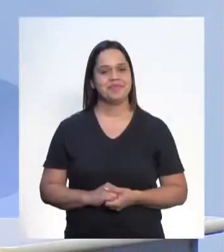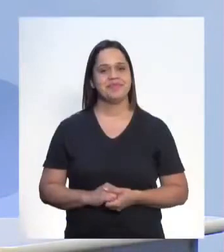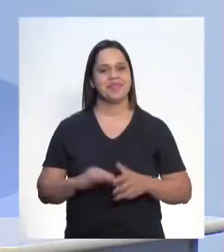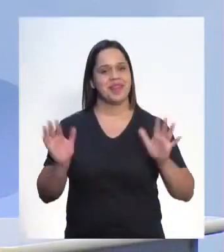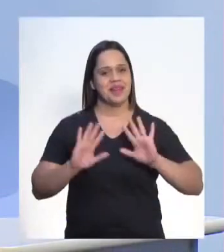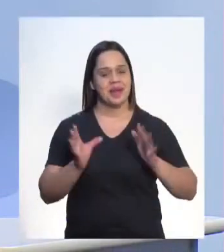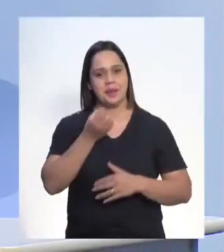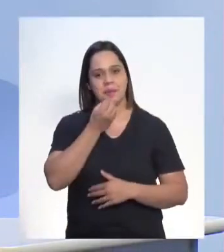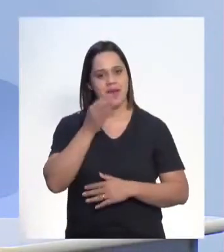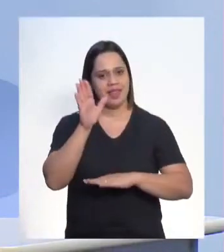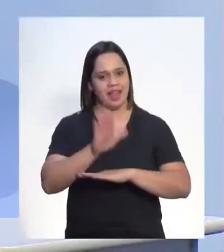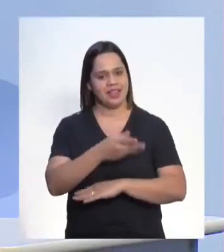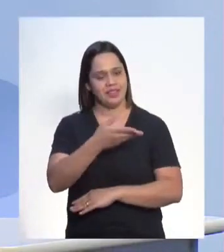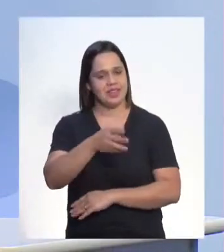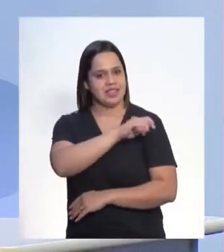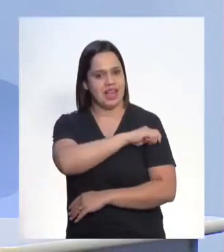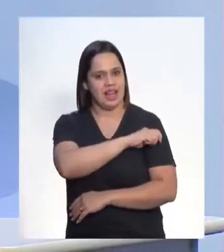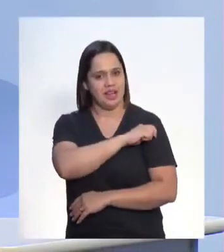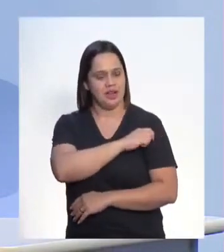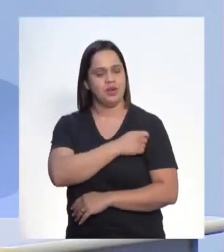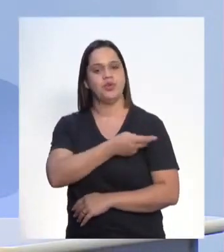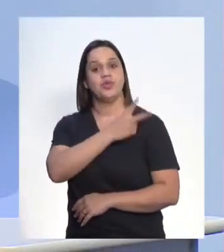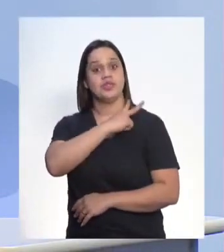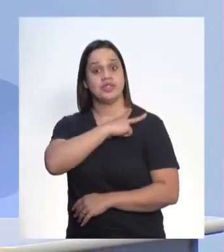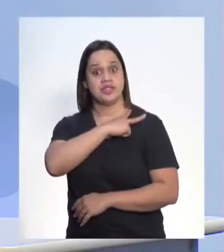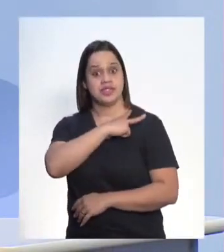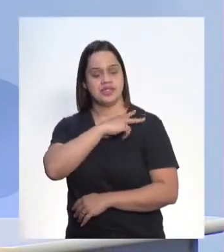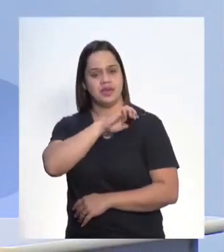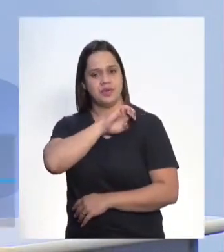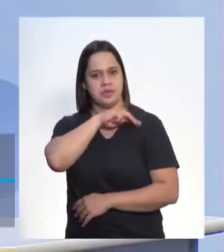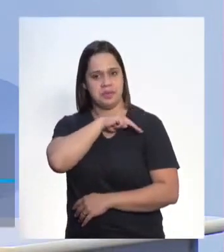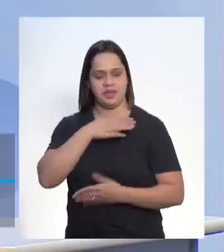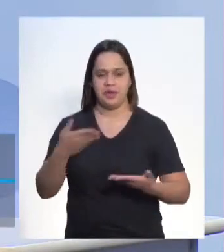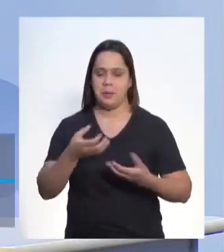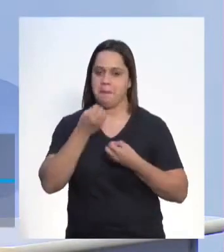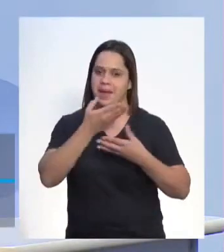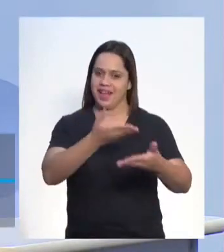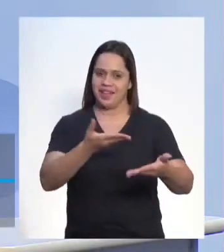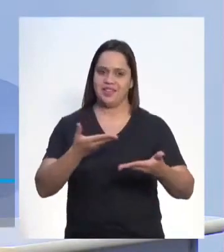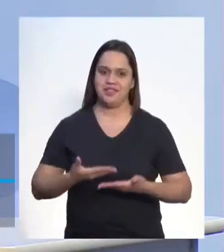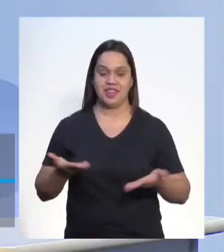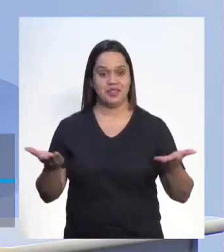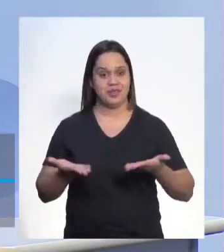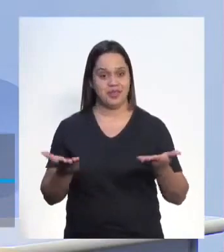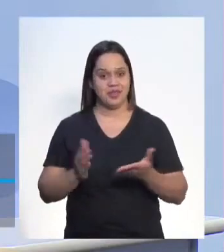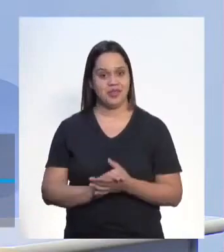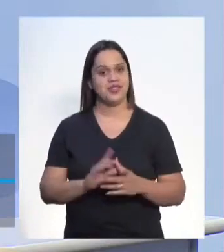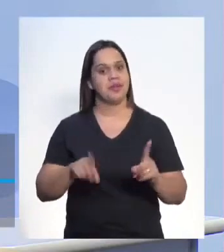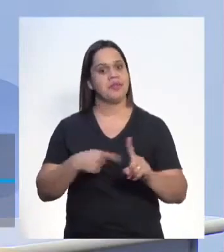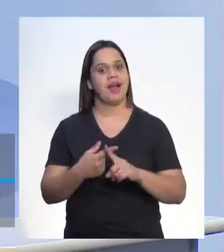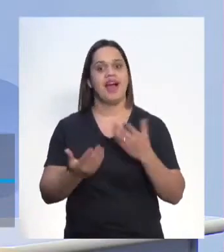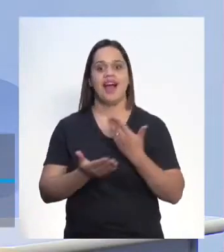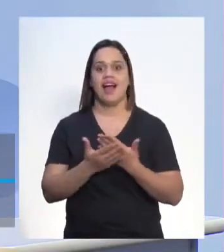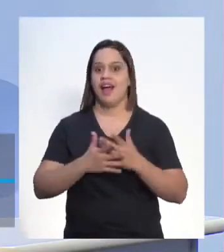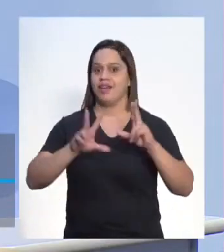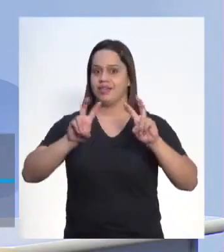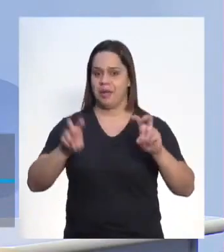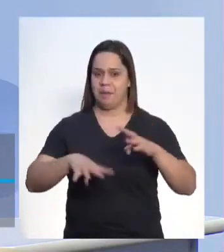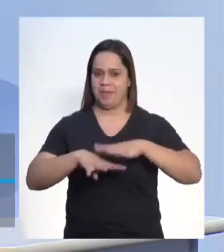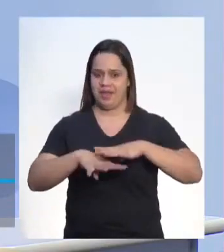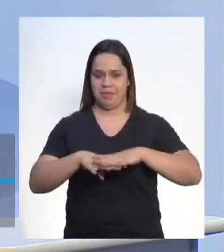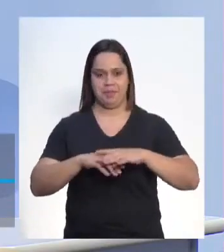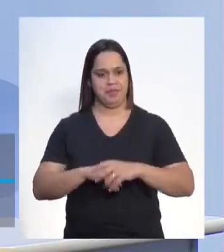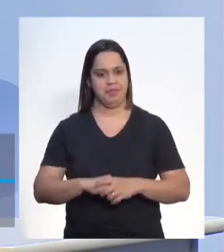Olá, boa tarde, alunos da segunda série do ensino médio. Sejam todos bem-vindos a mais uma aula de